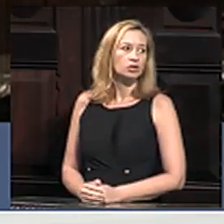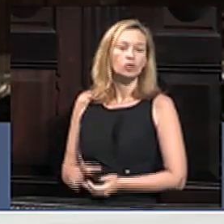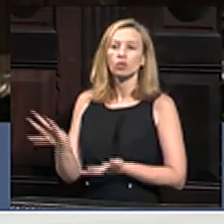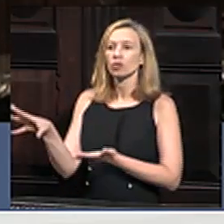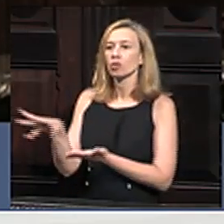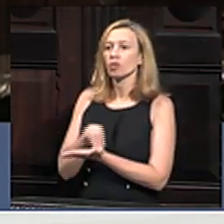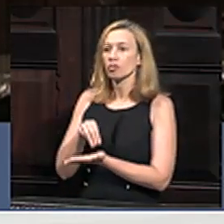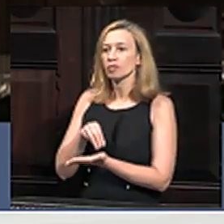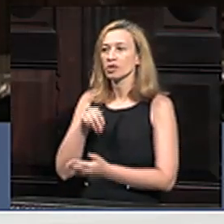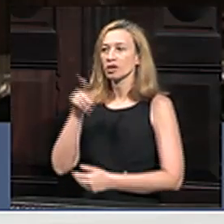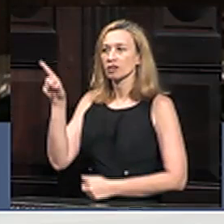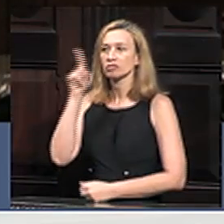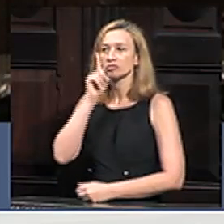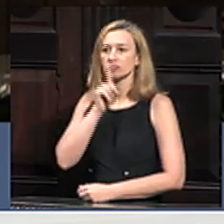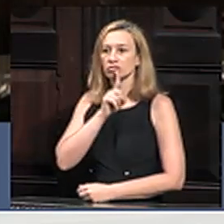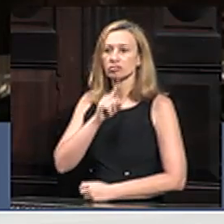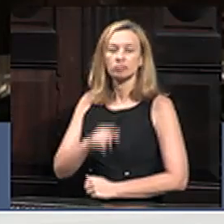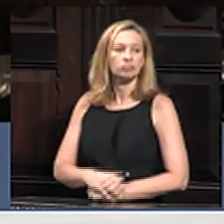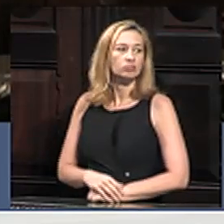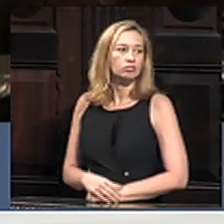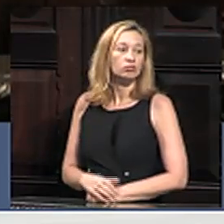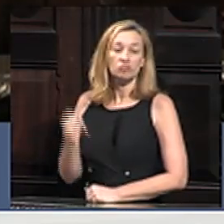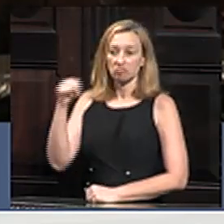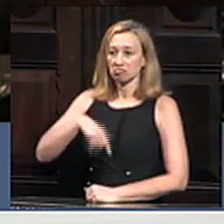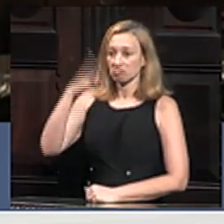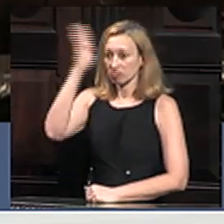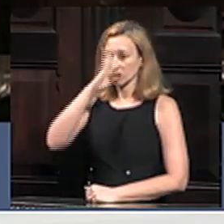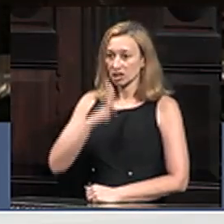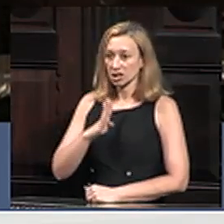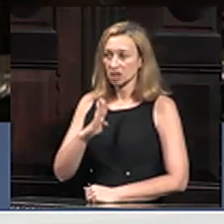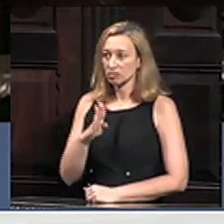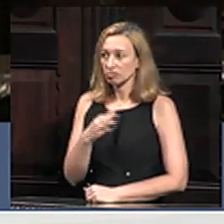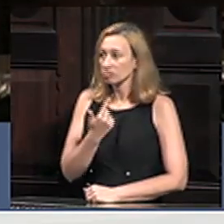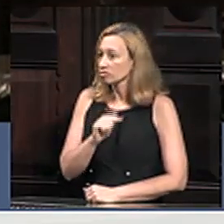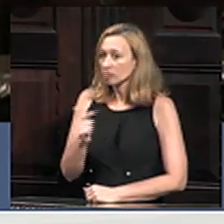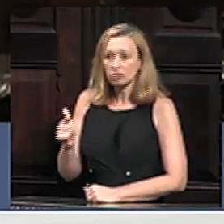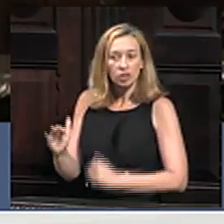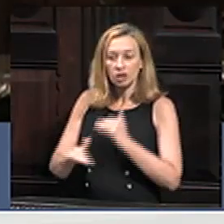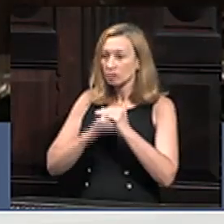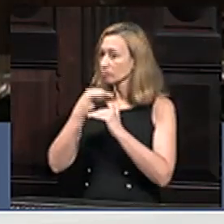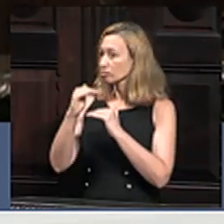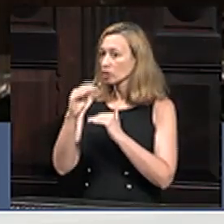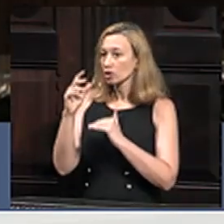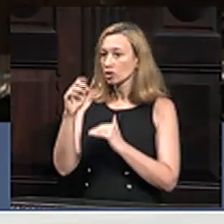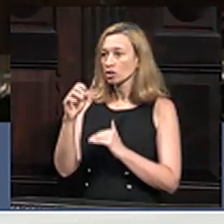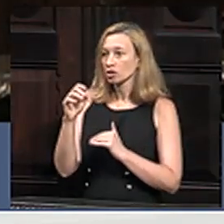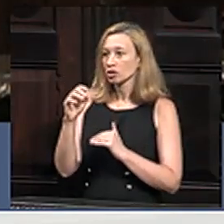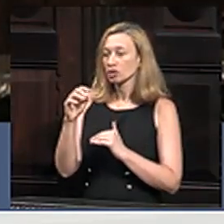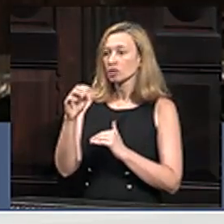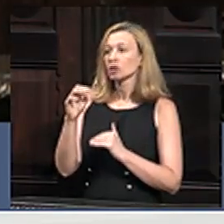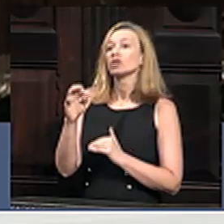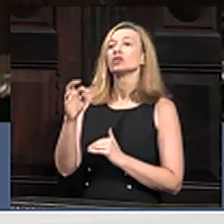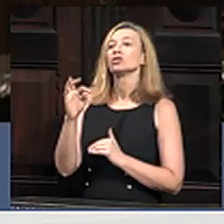copiar modelos, aqui no Brasil não existe Suprema Corte. Aqui existe